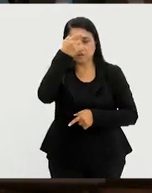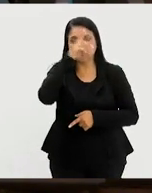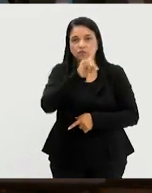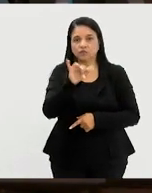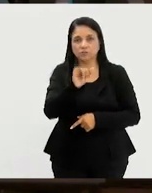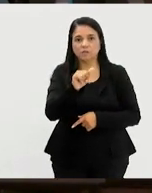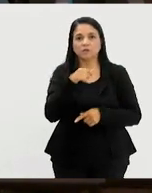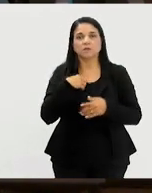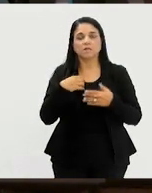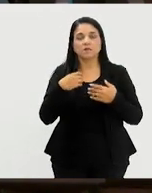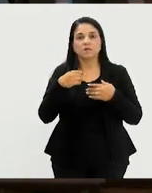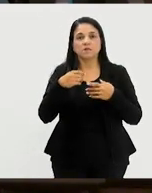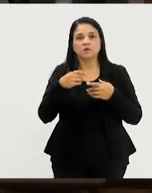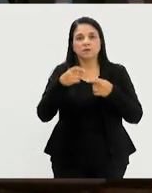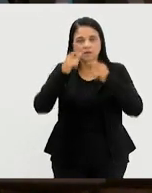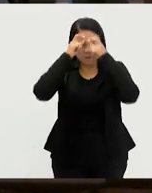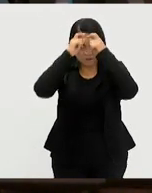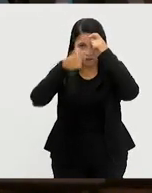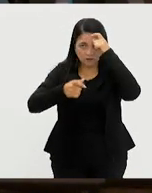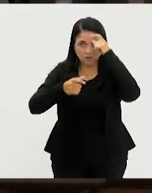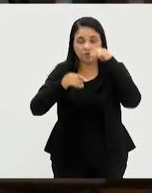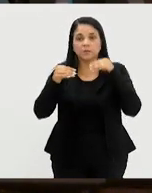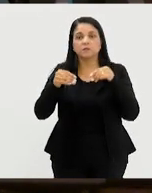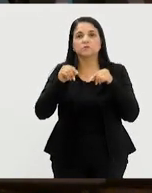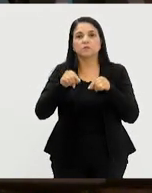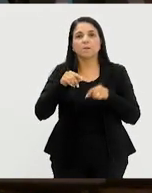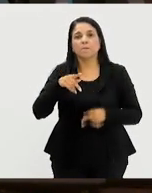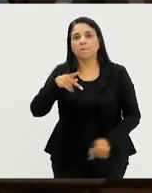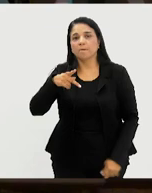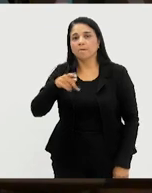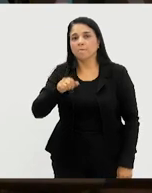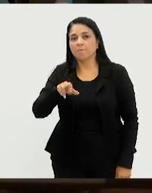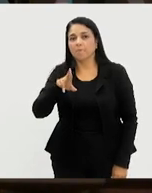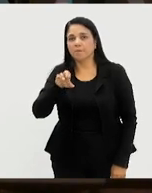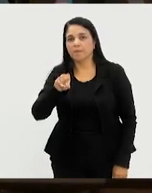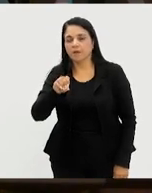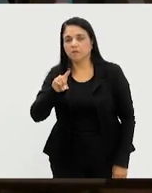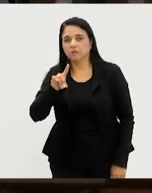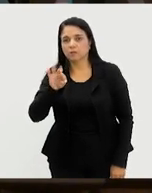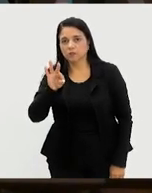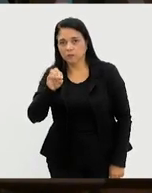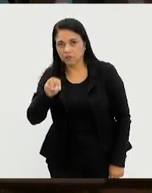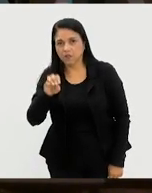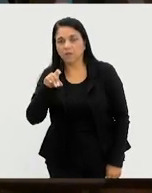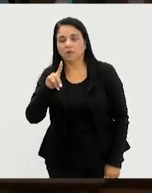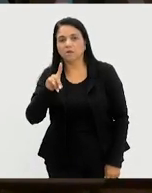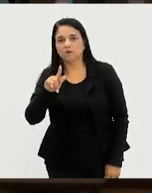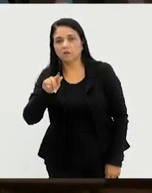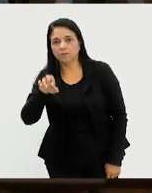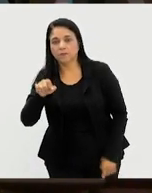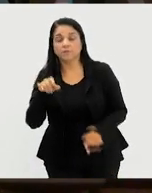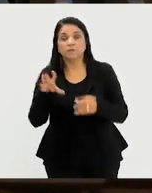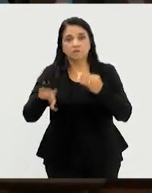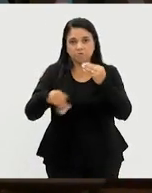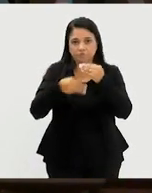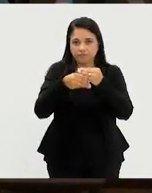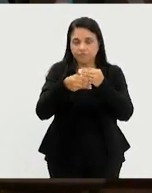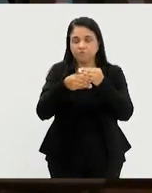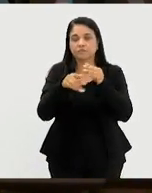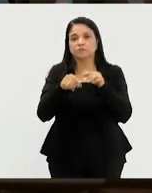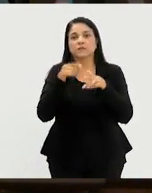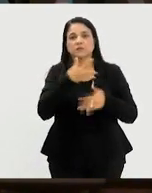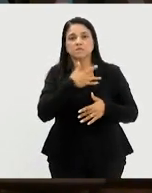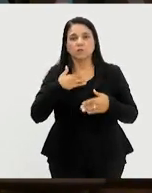sobre a síndrome de prader Will parecer das comissões de constituição e justiça pela juridicidade com emenda saúde